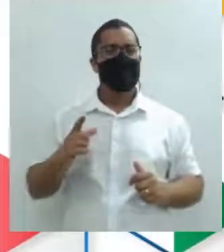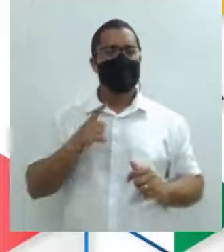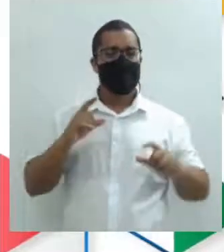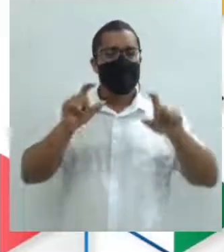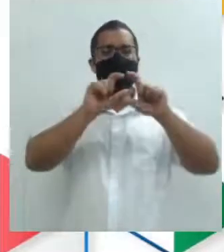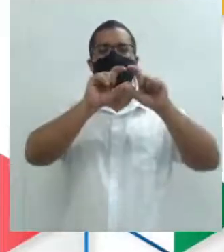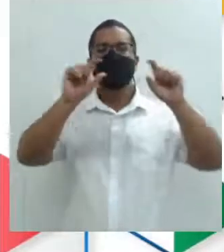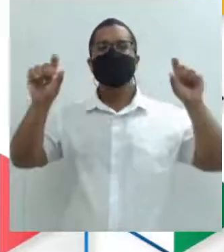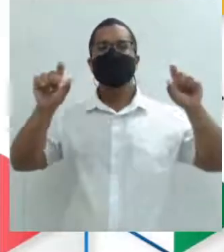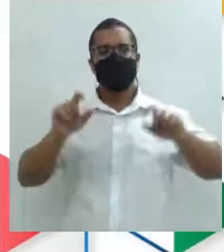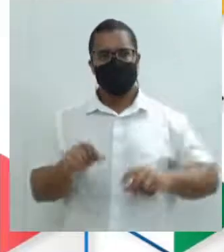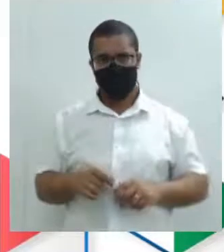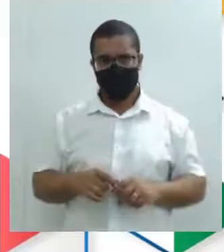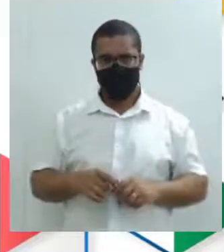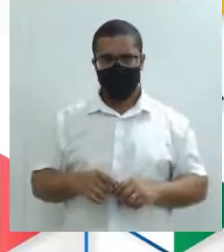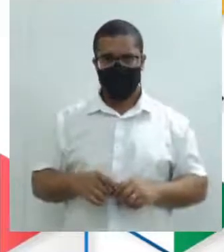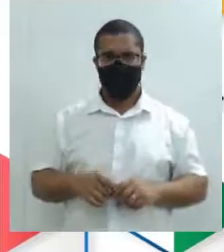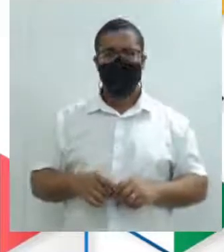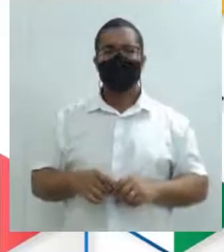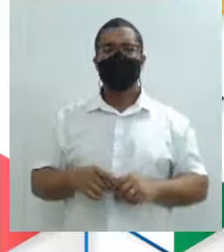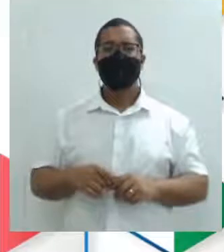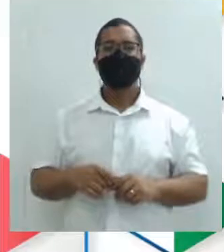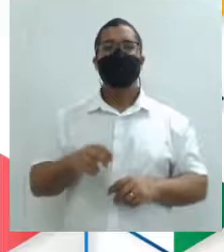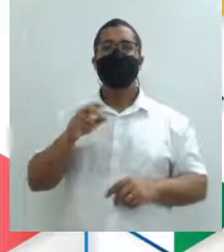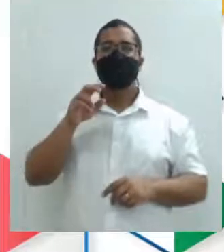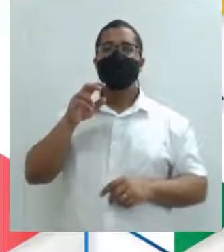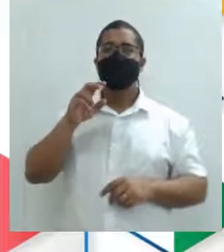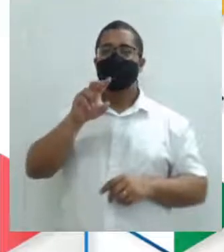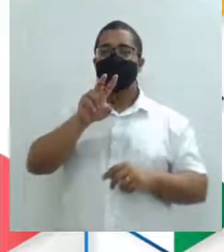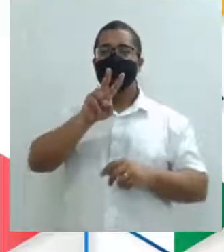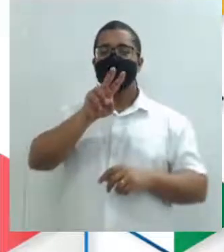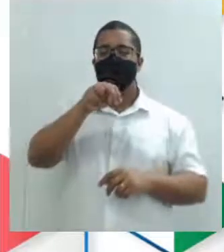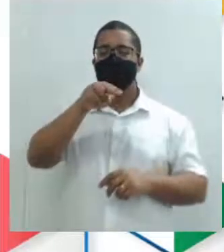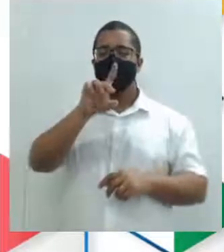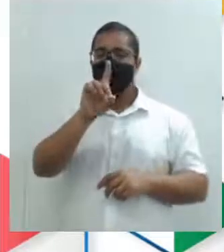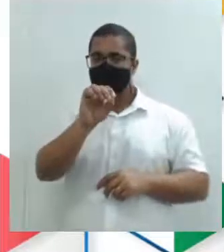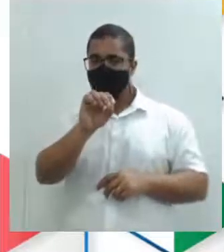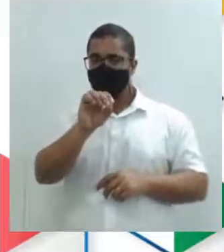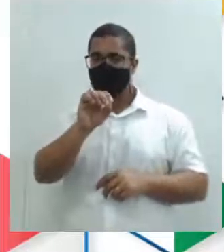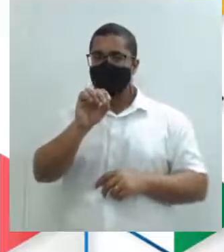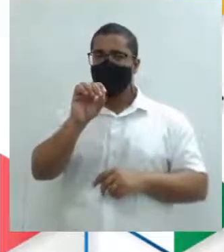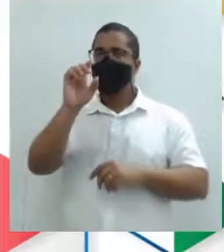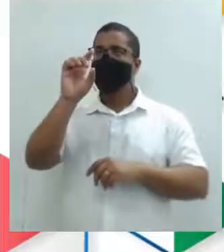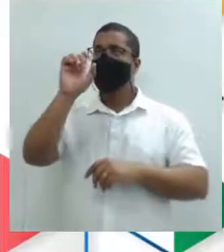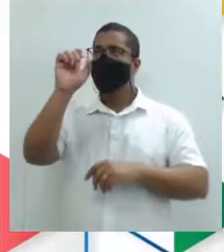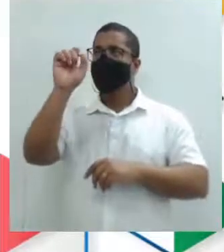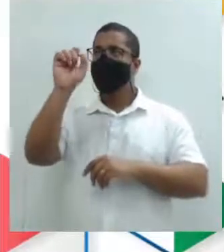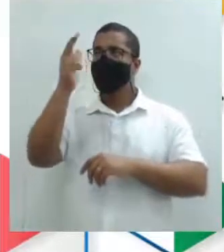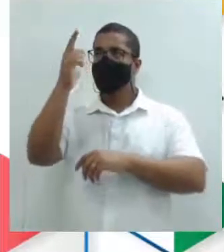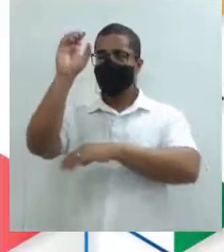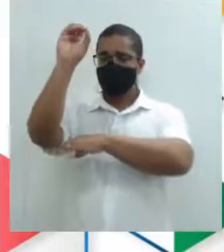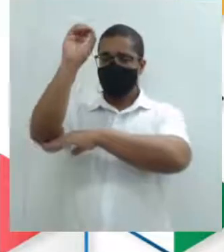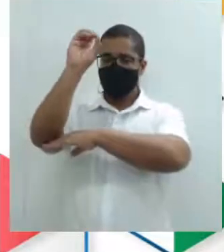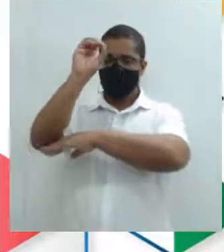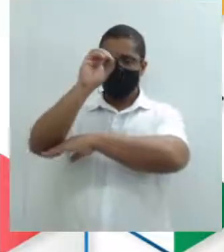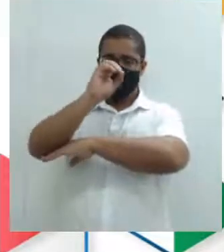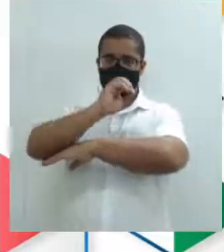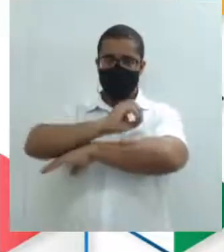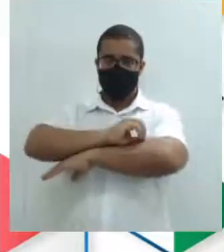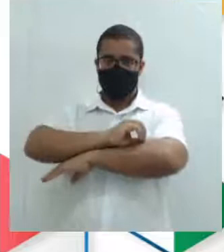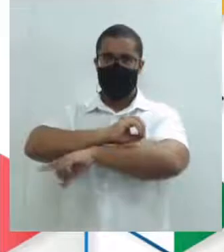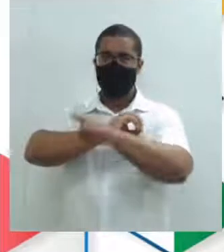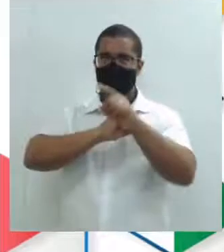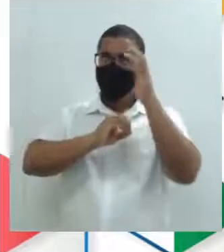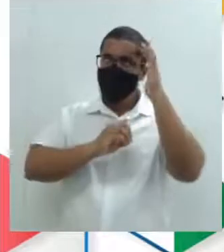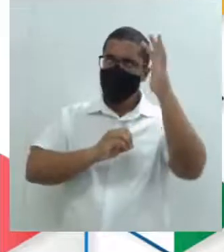a seguinte frase: vendo o pôr do sol. Vendo o pôr do sol. Vai pensando